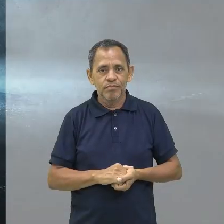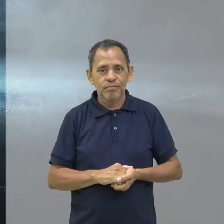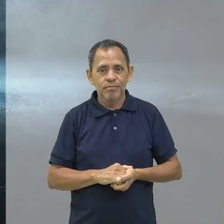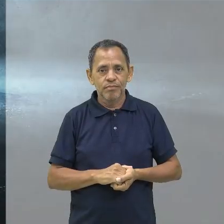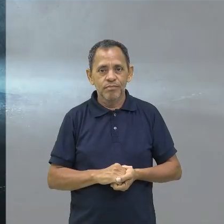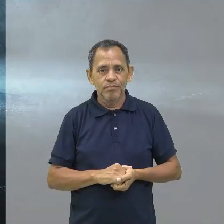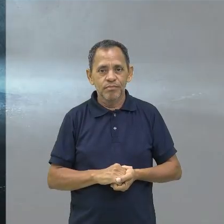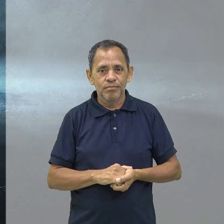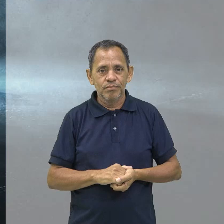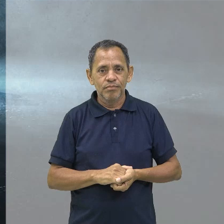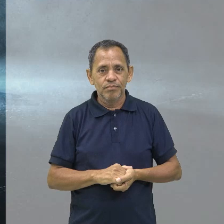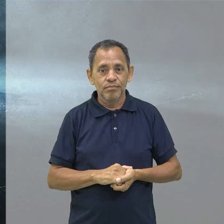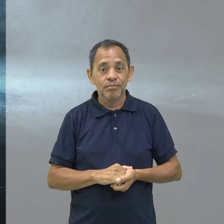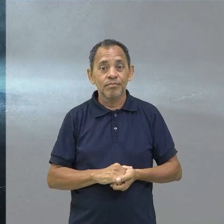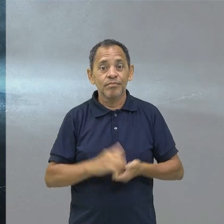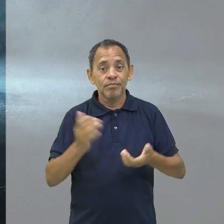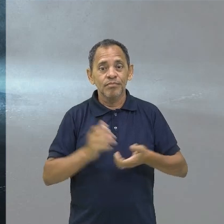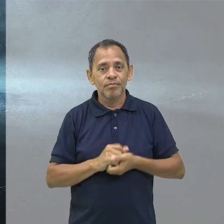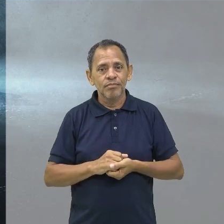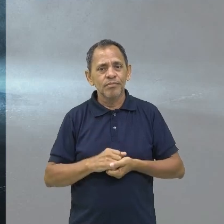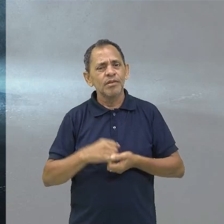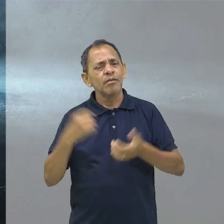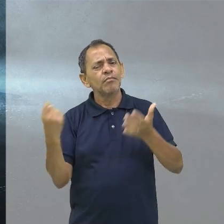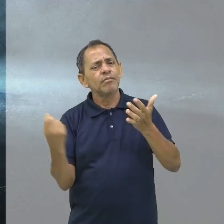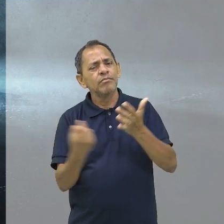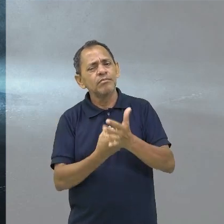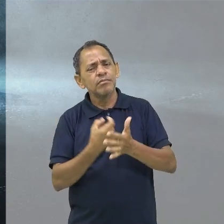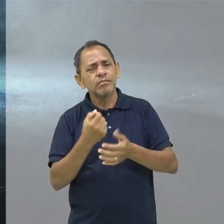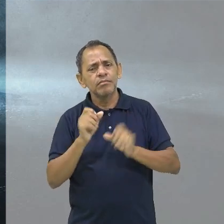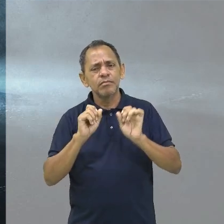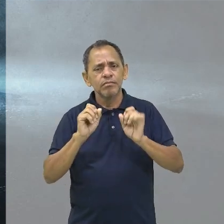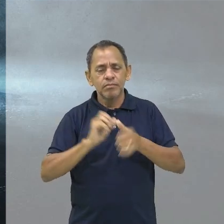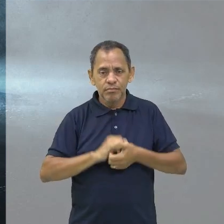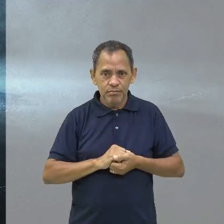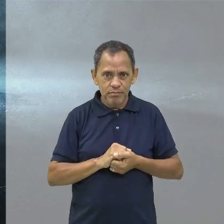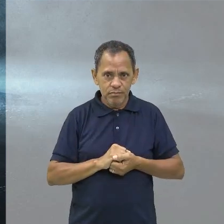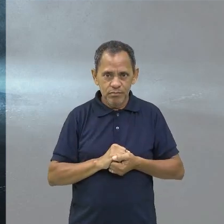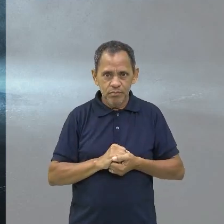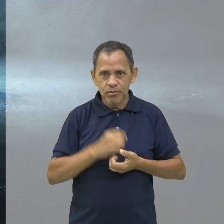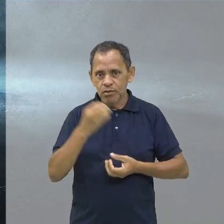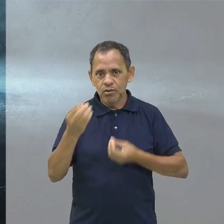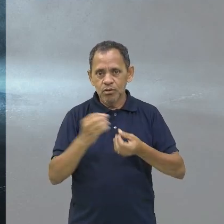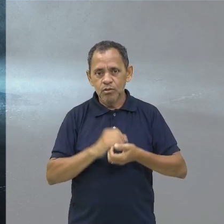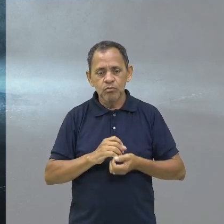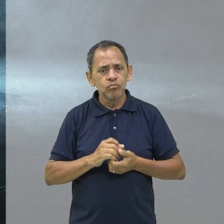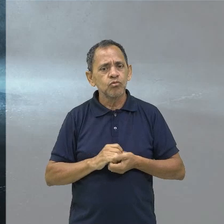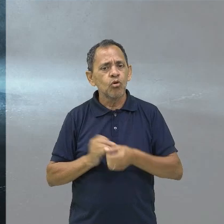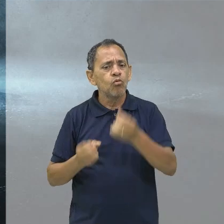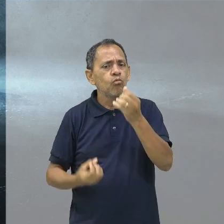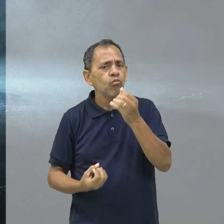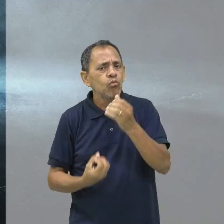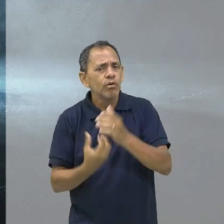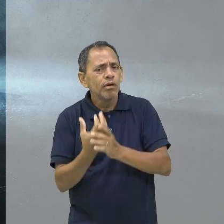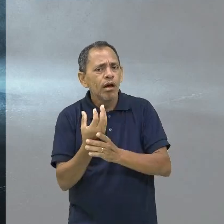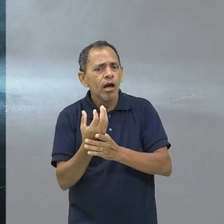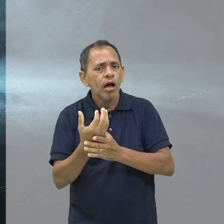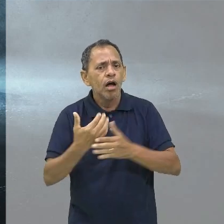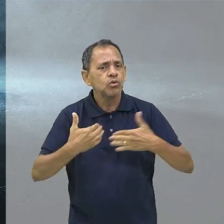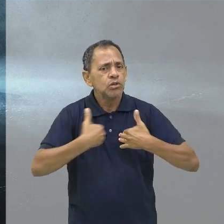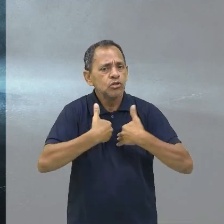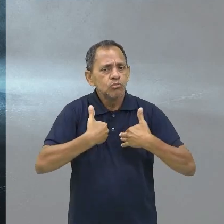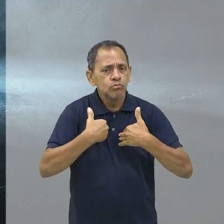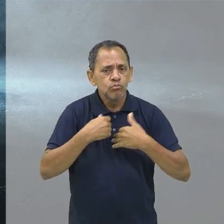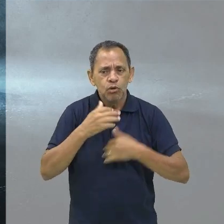Então, vocês já se perguntaram como tudo começou? De onde surgiram os animais, as